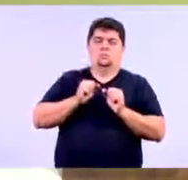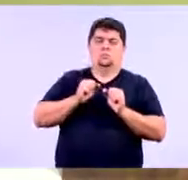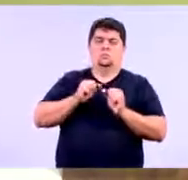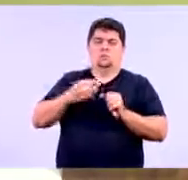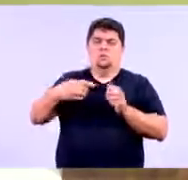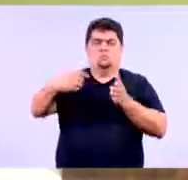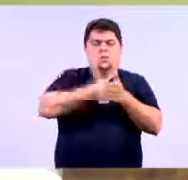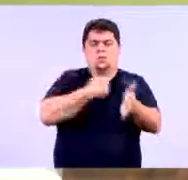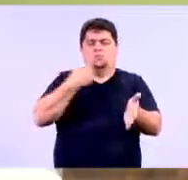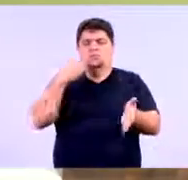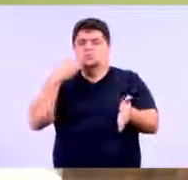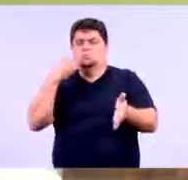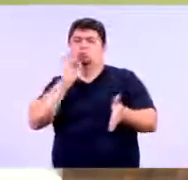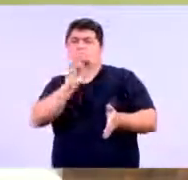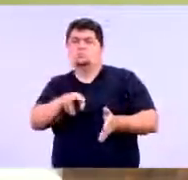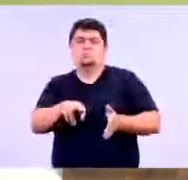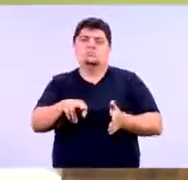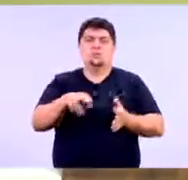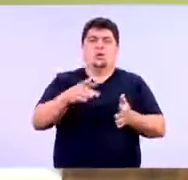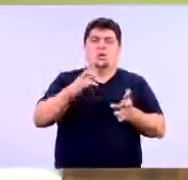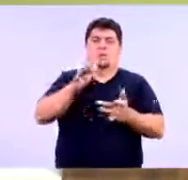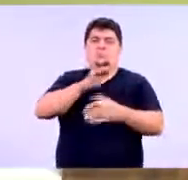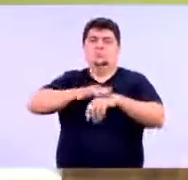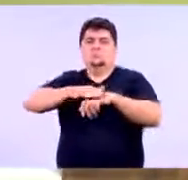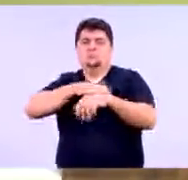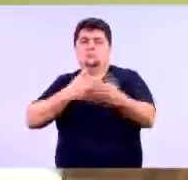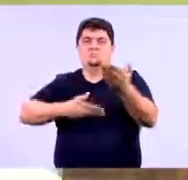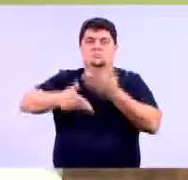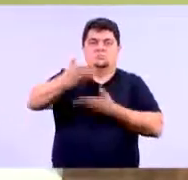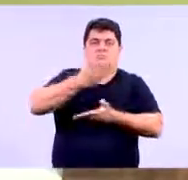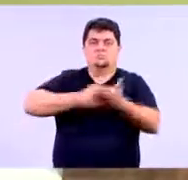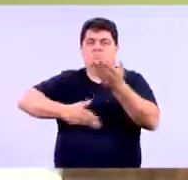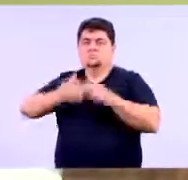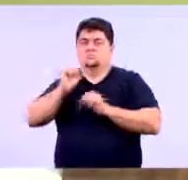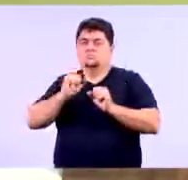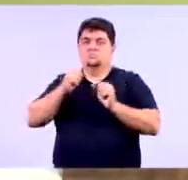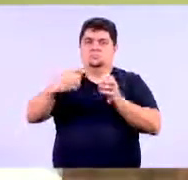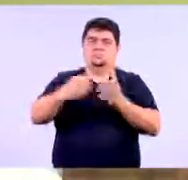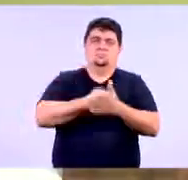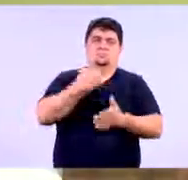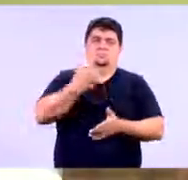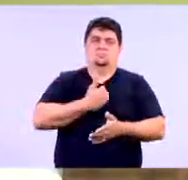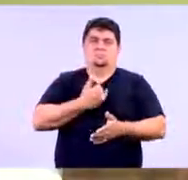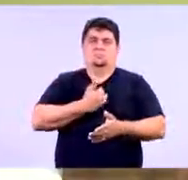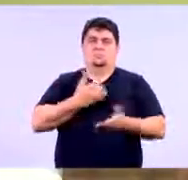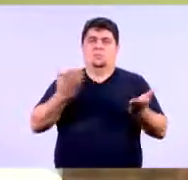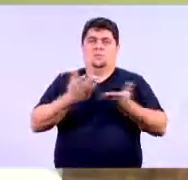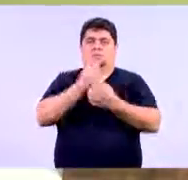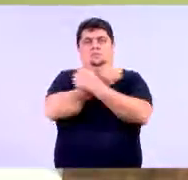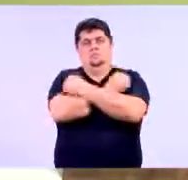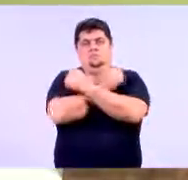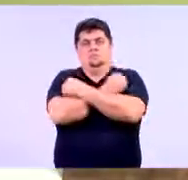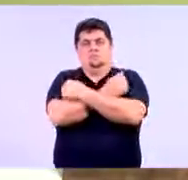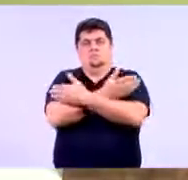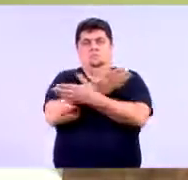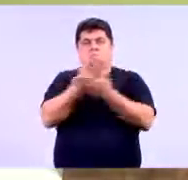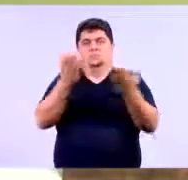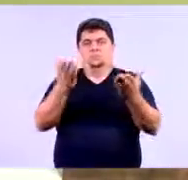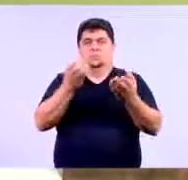mandar perguntas. E é uma forma da gente conversar, uma forma de vocês mandarem também sugestões. Então eu deixo aqui o meu abraço,